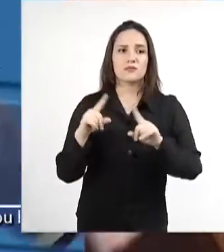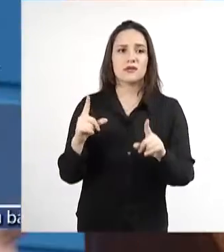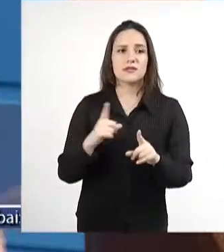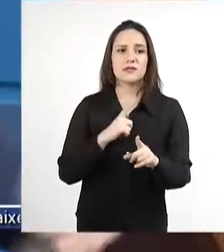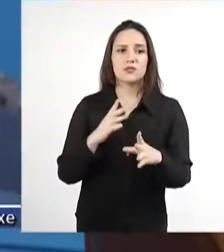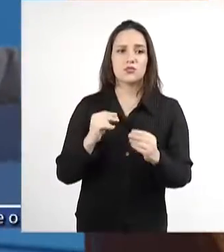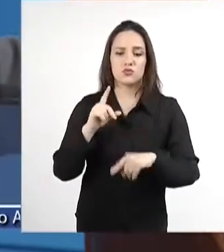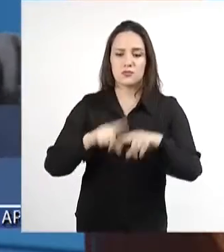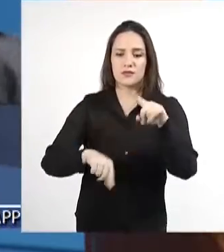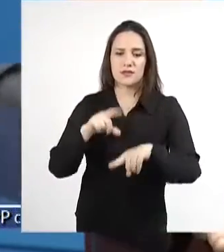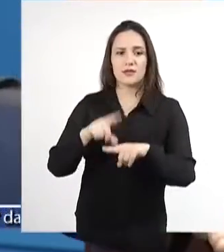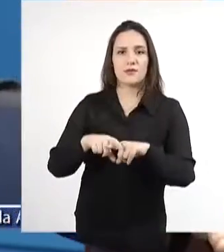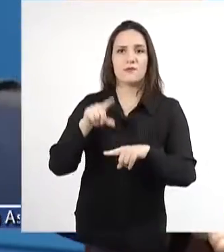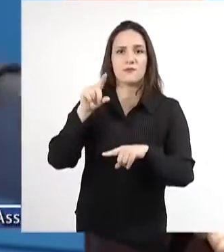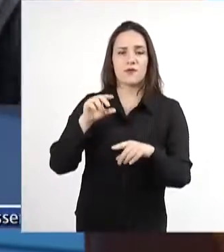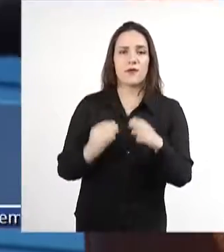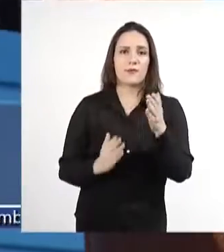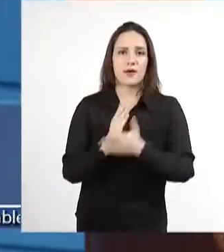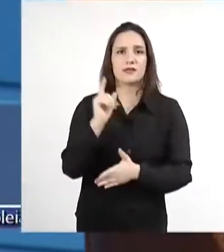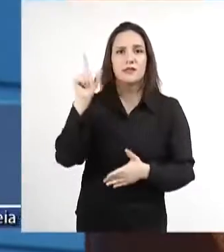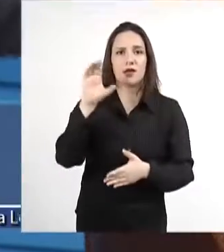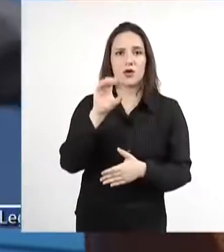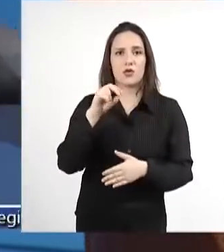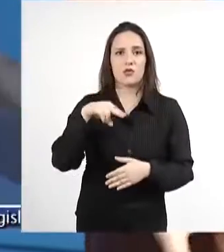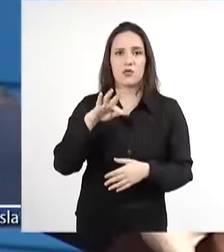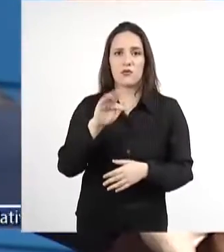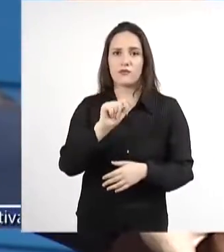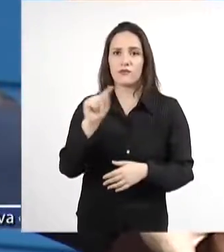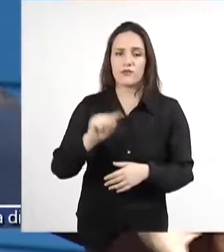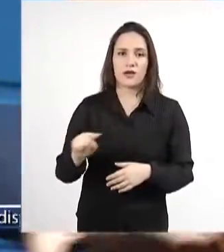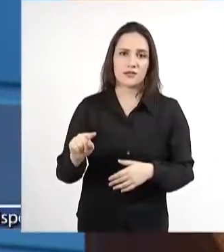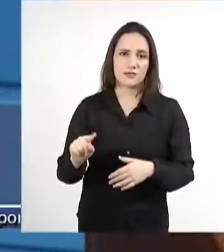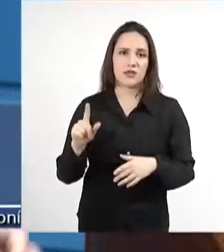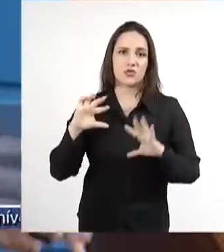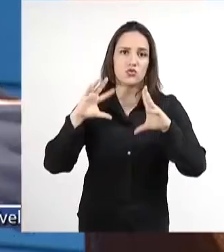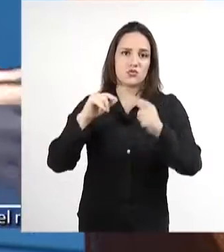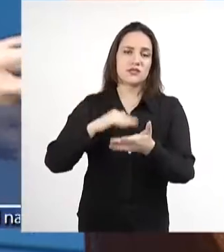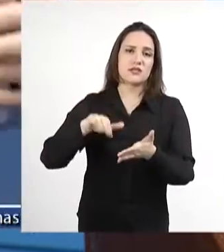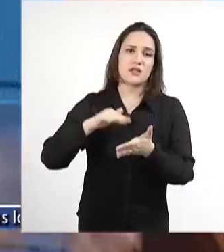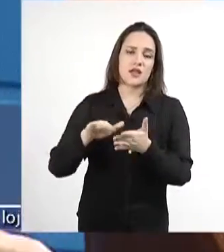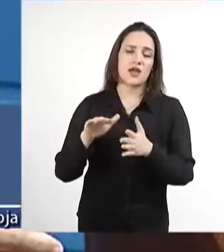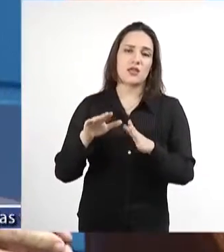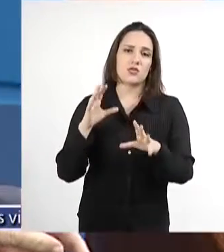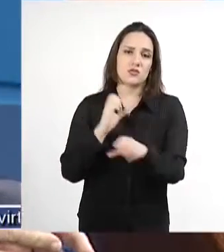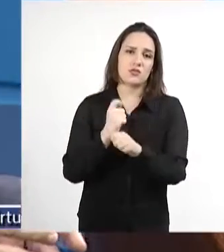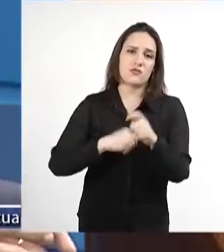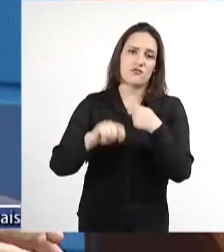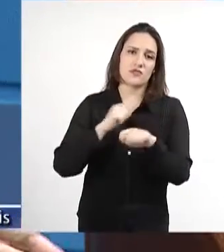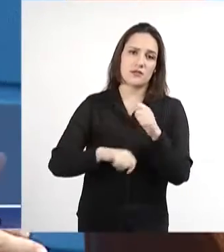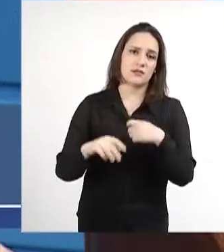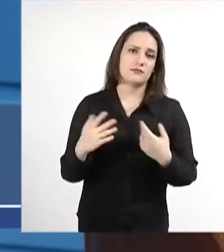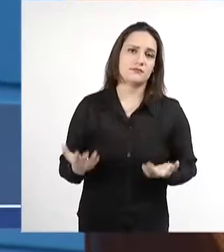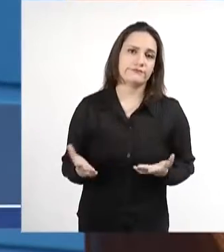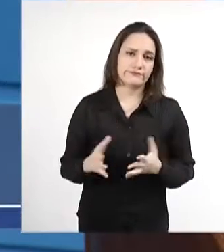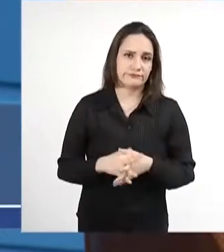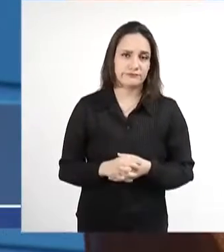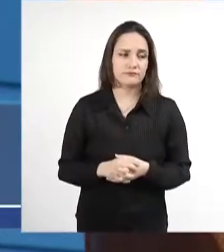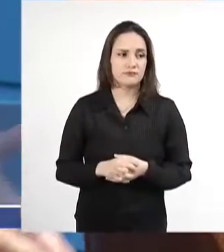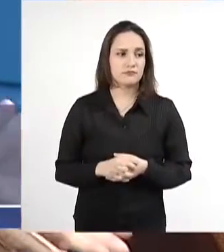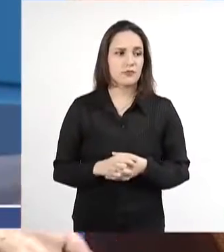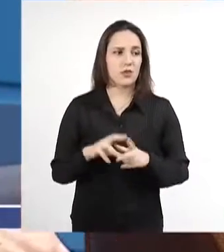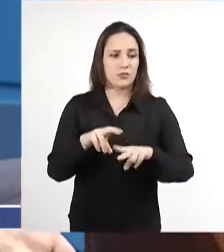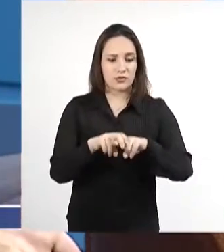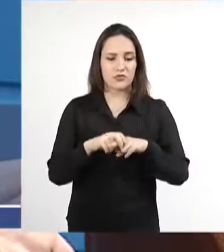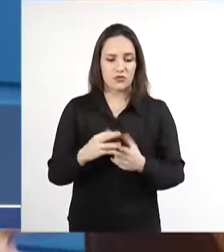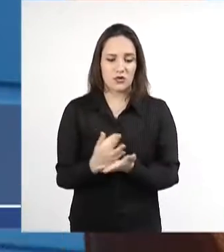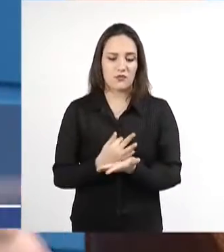pedidos que são aprovados no CONFAS, que reúne todos os secretários de Fazenda. Então, mesma coisa, o Fórum de Presidentes das Assembleias